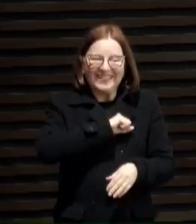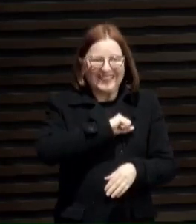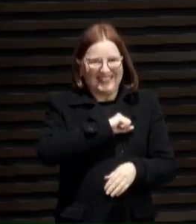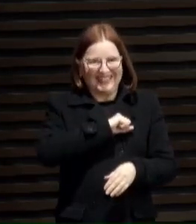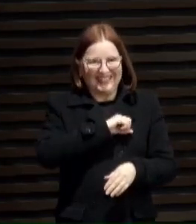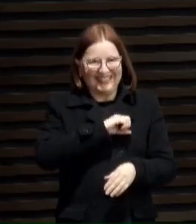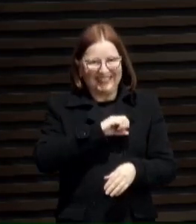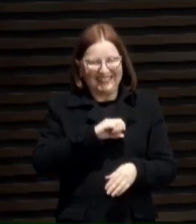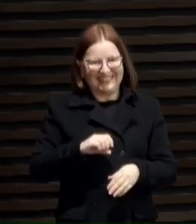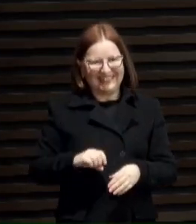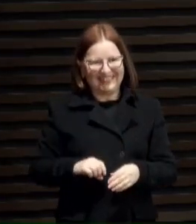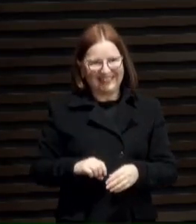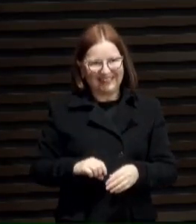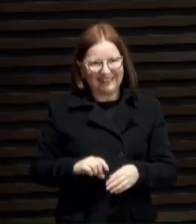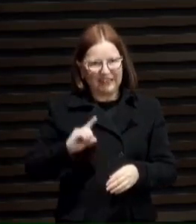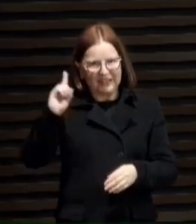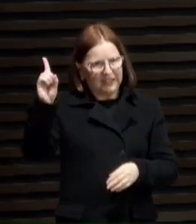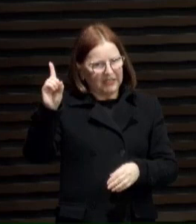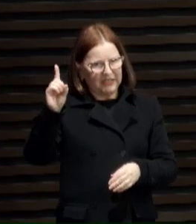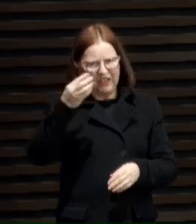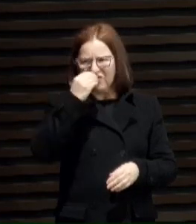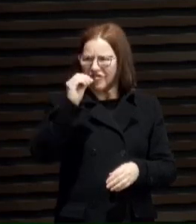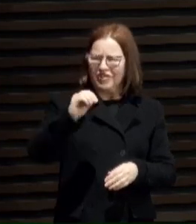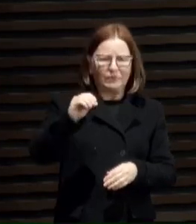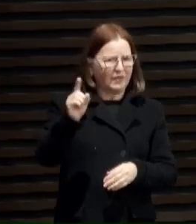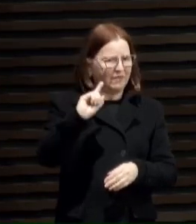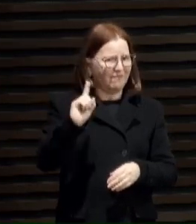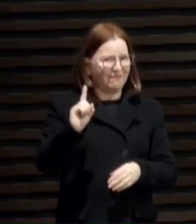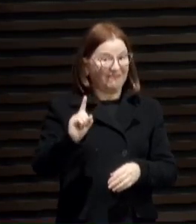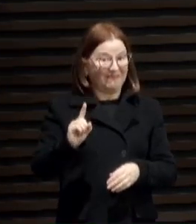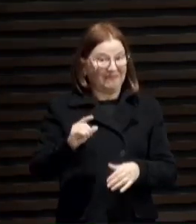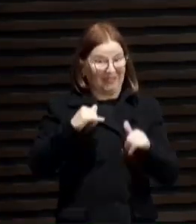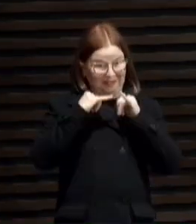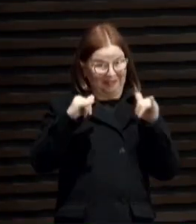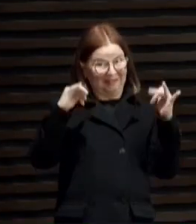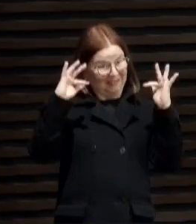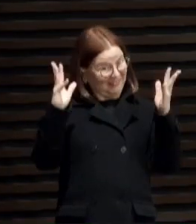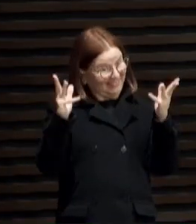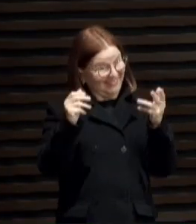não vai desistir de nós. Olha só que notícia maravilhosa.